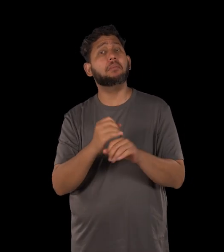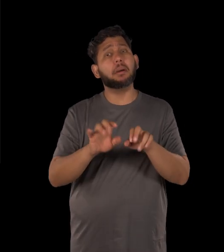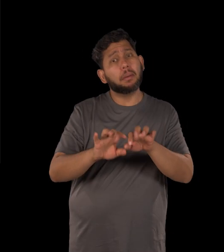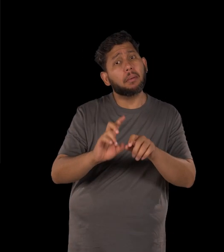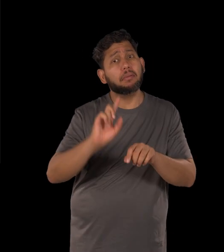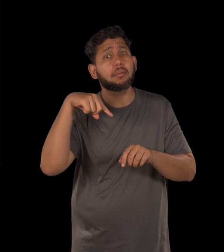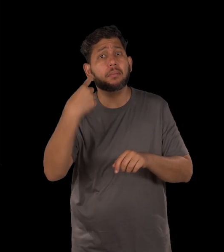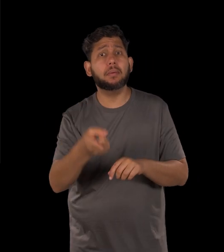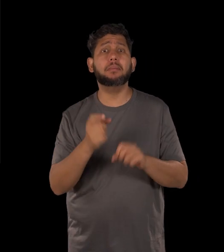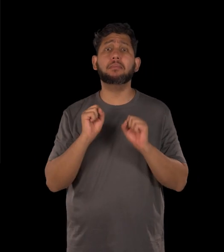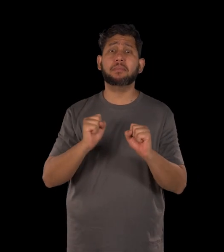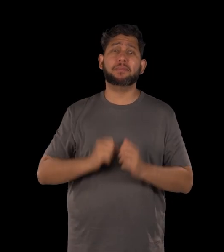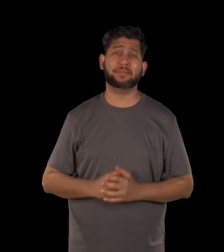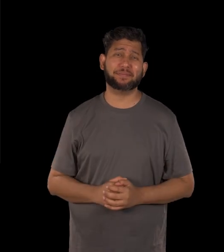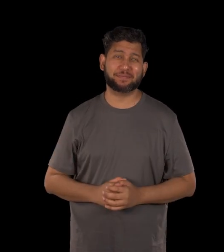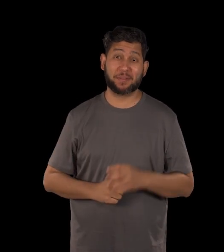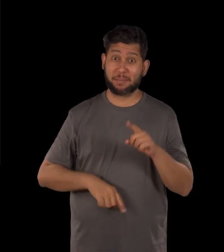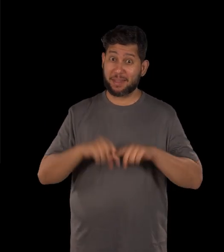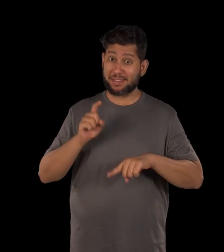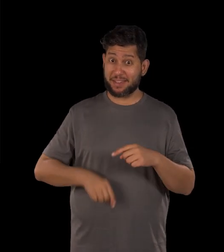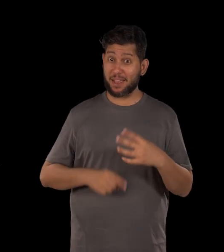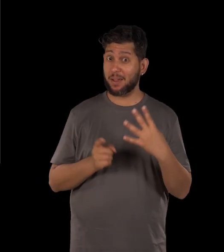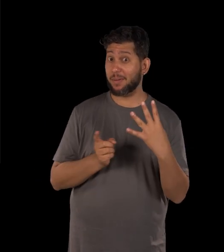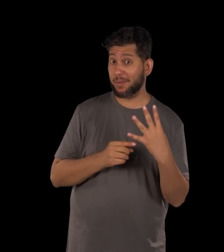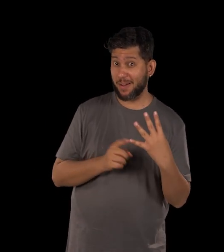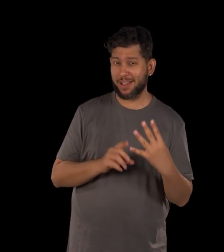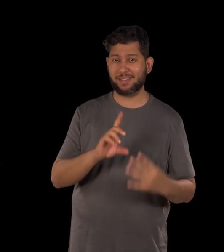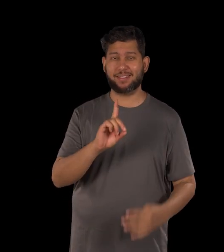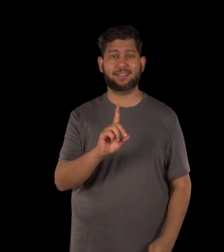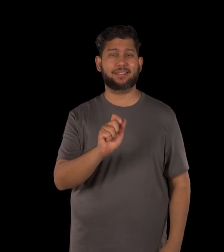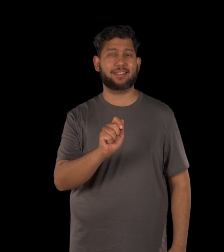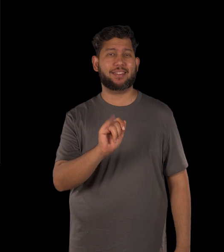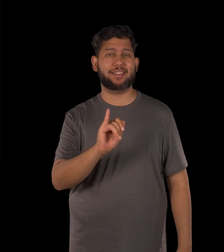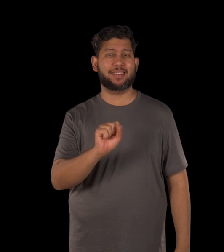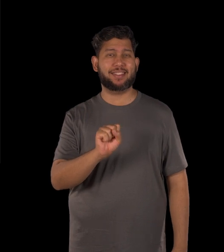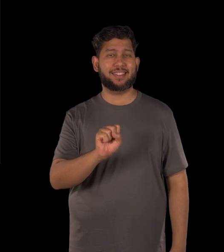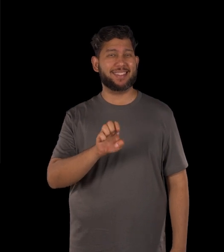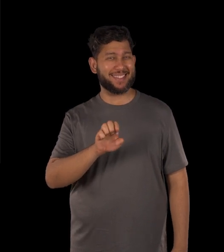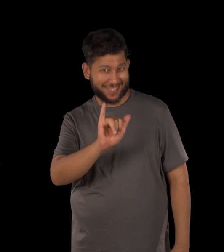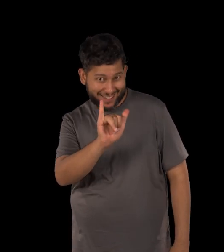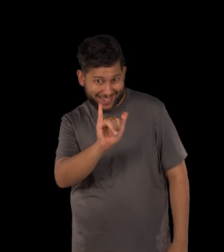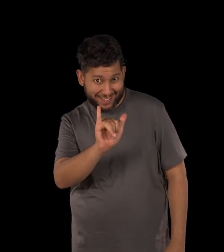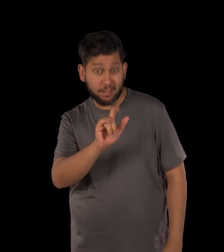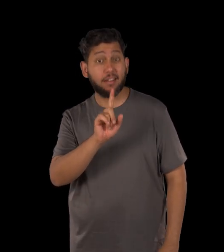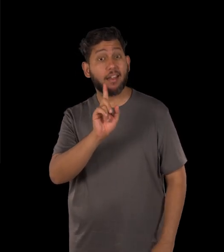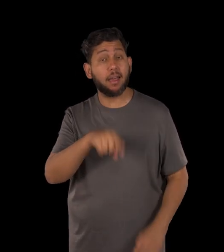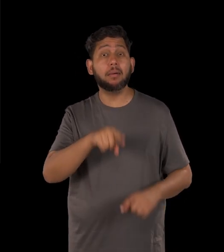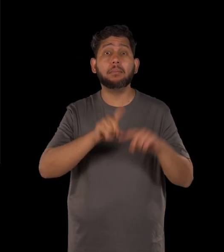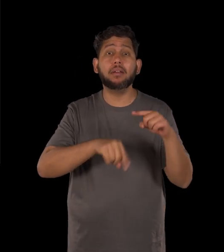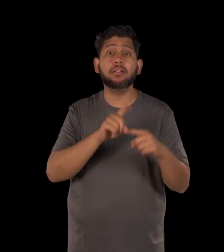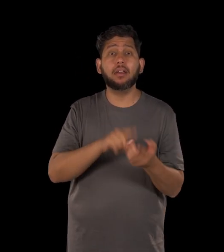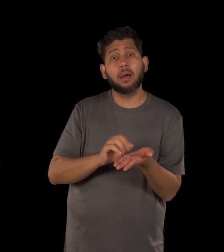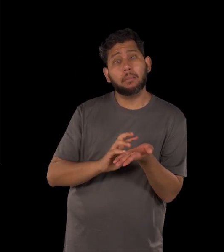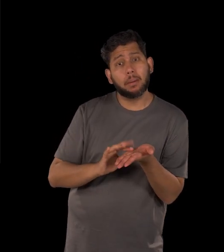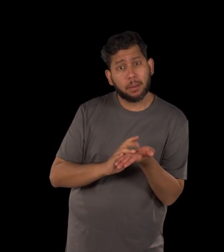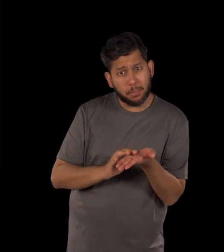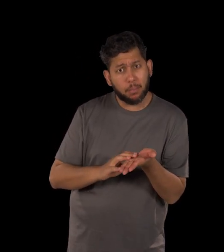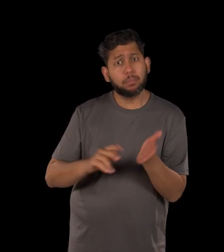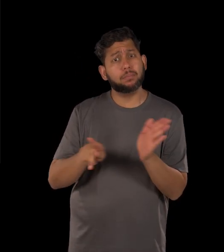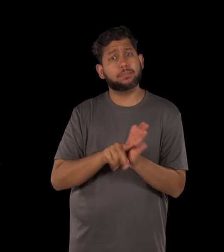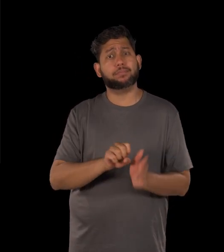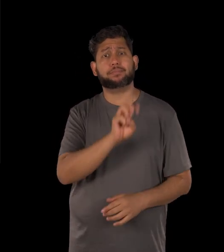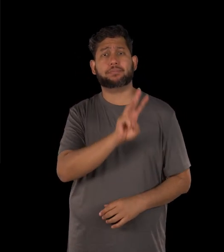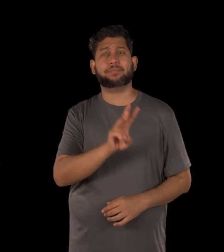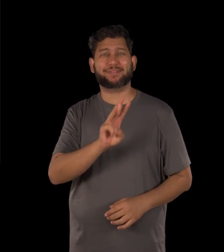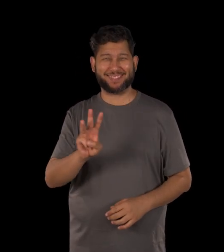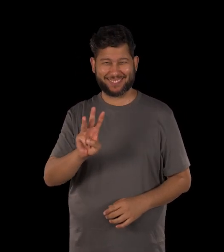projeto. O quarto material é o livro em formato DAISY. Ele é disponibilizado gratuitamente no